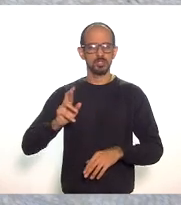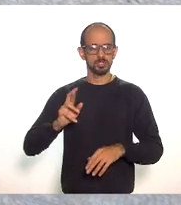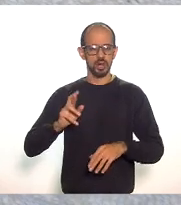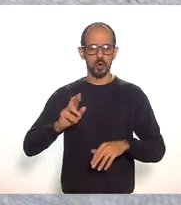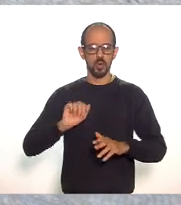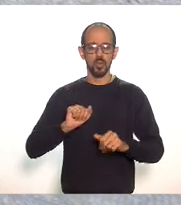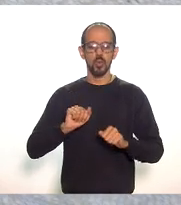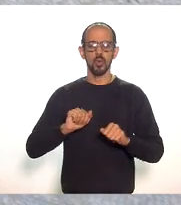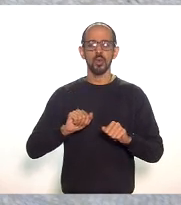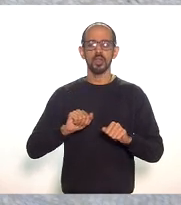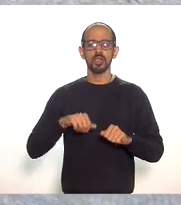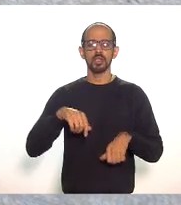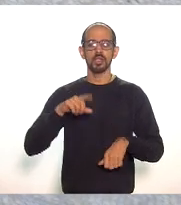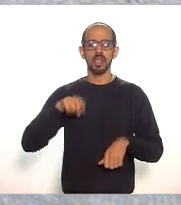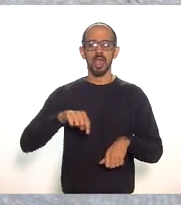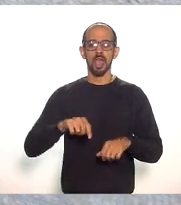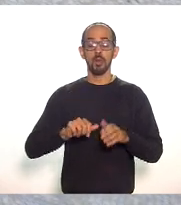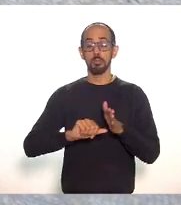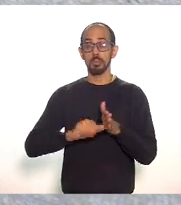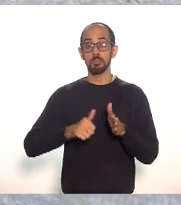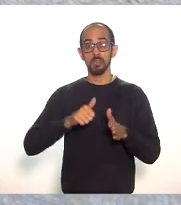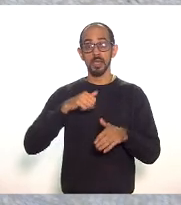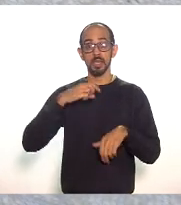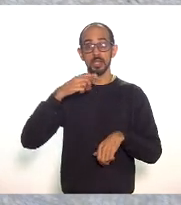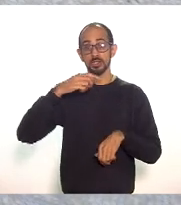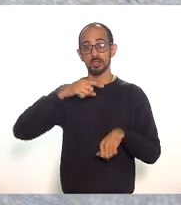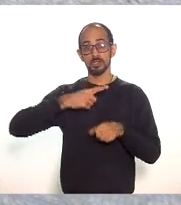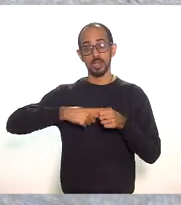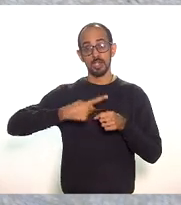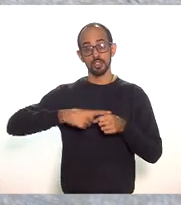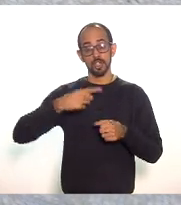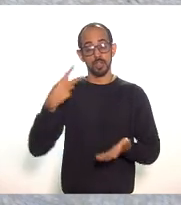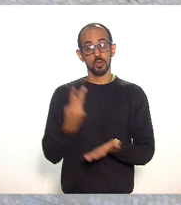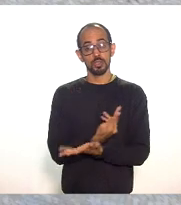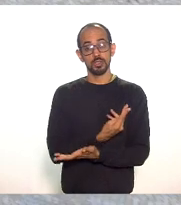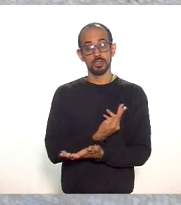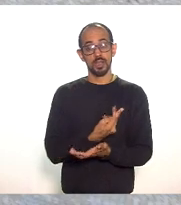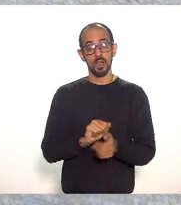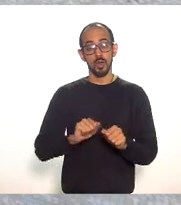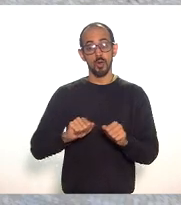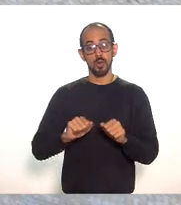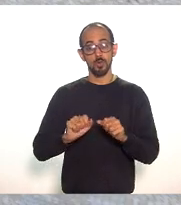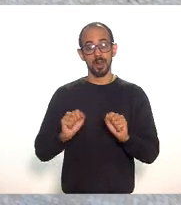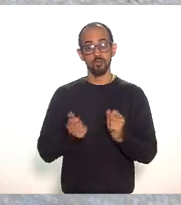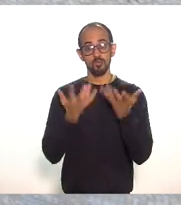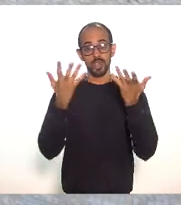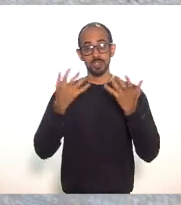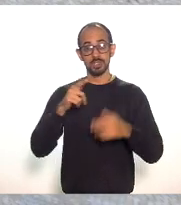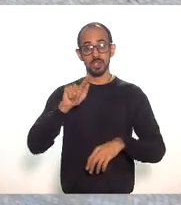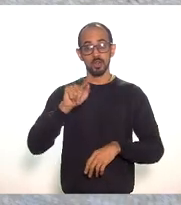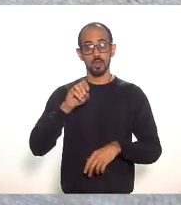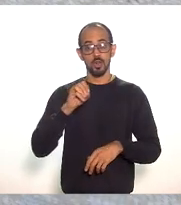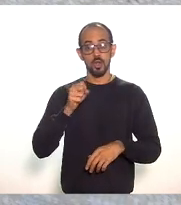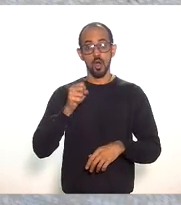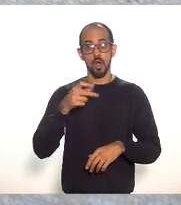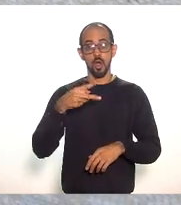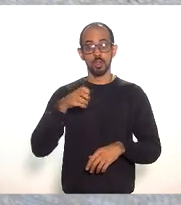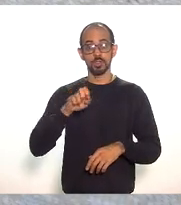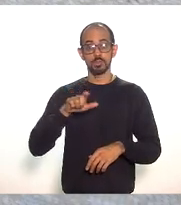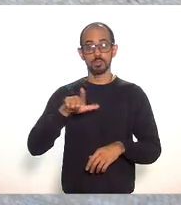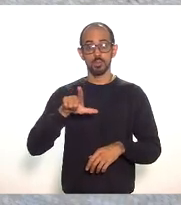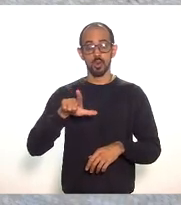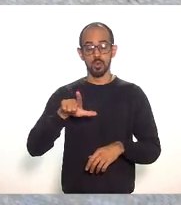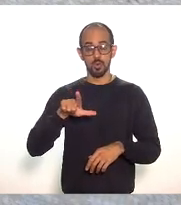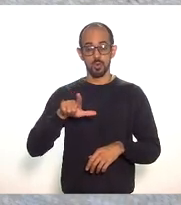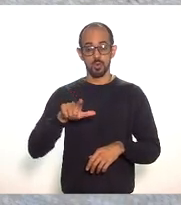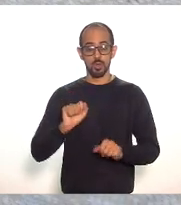município, o primeiro local onde aconteceu o primeiro dia dedicado à Festa Gospel. E dali, hoje, se alastrou